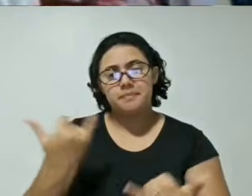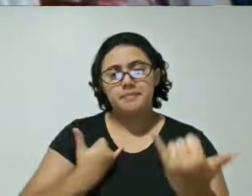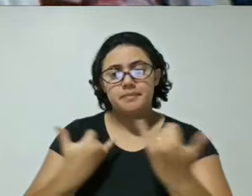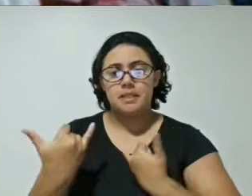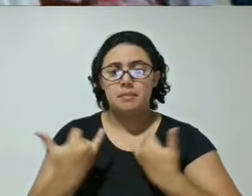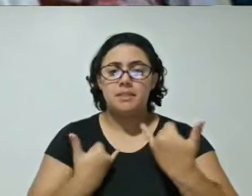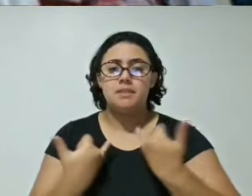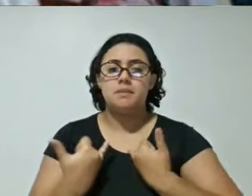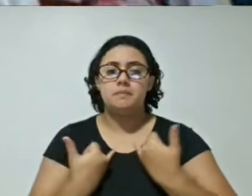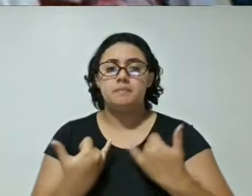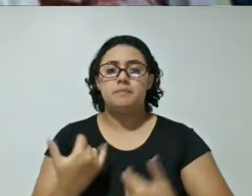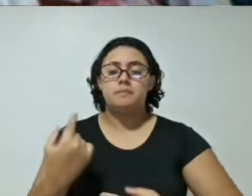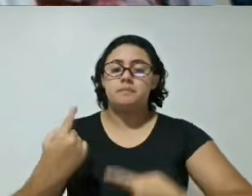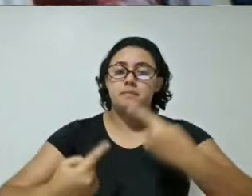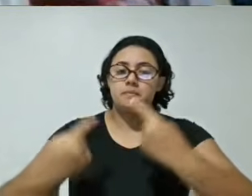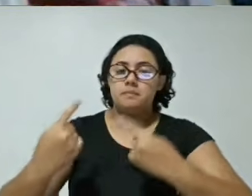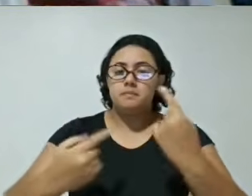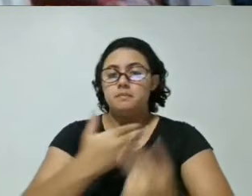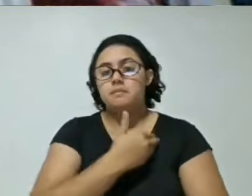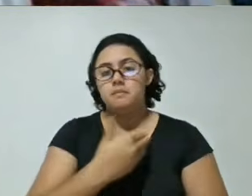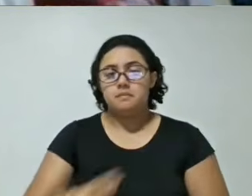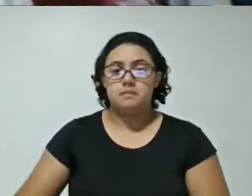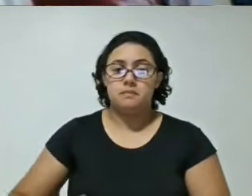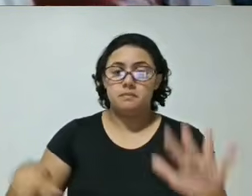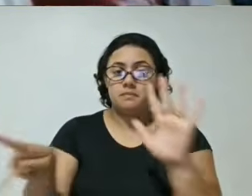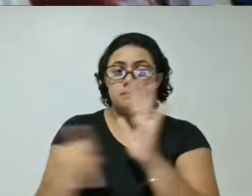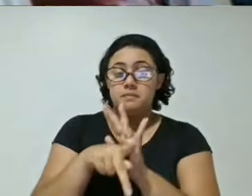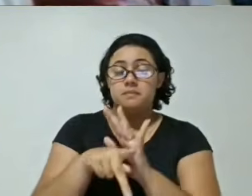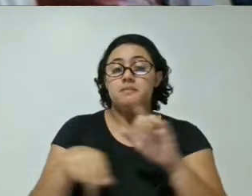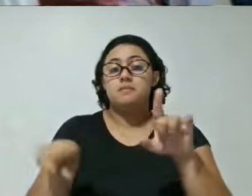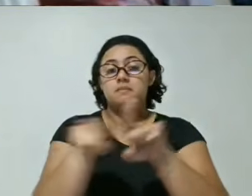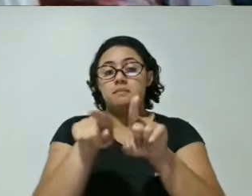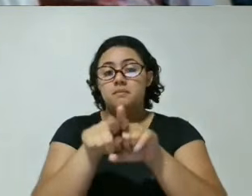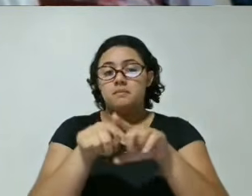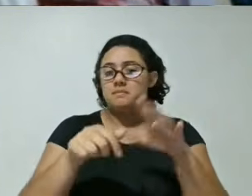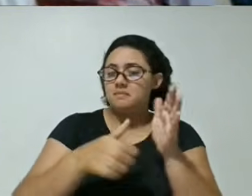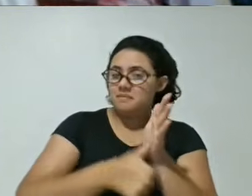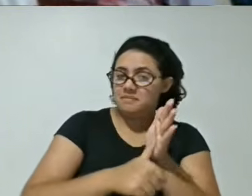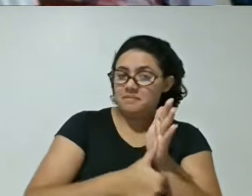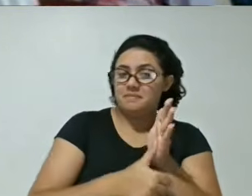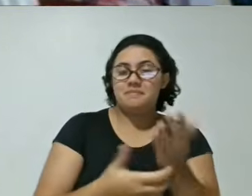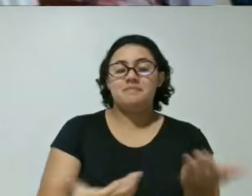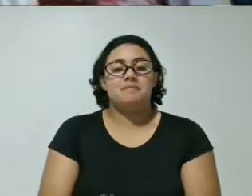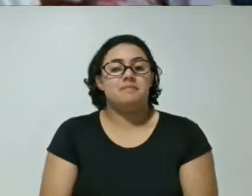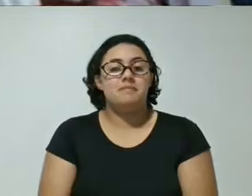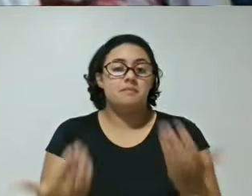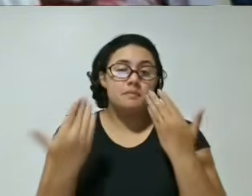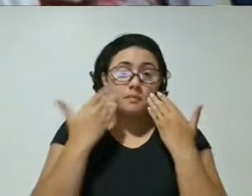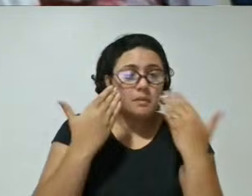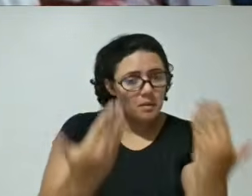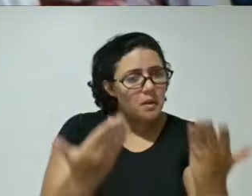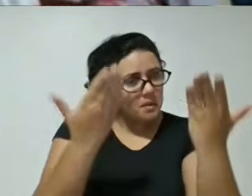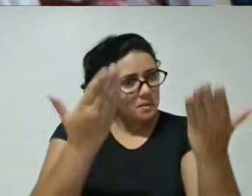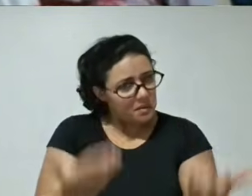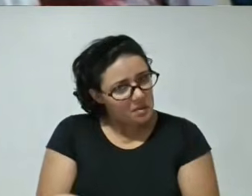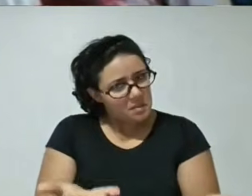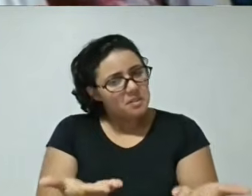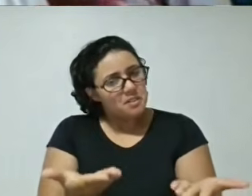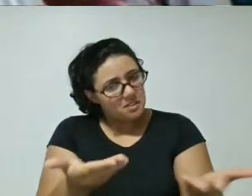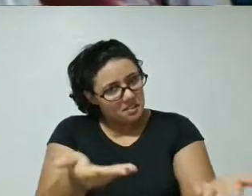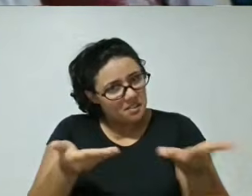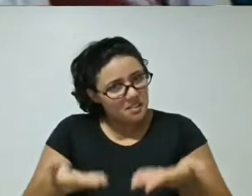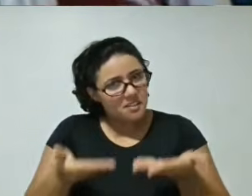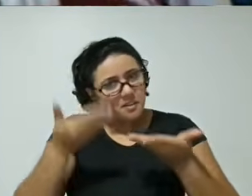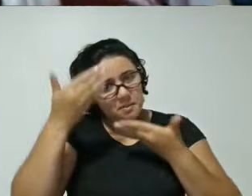políticas públicas, pertencimento, identidade. Então, apresente aí para nós, meu queridão. Muito obrigado por ter aceito o